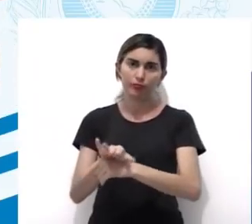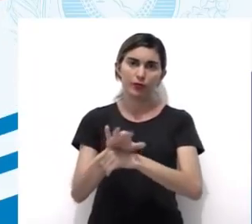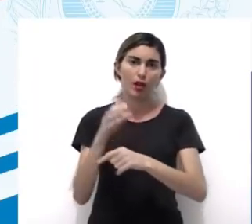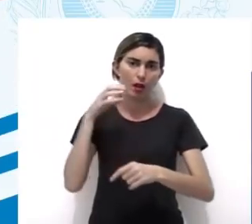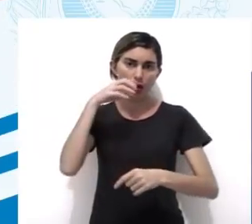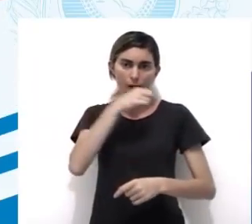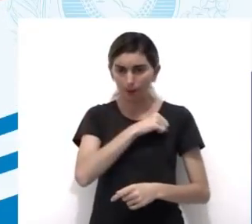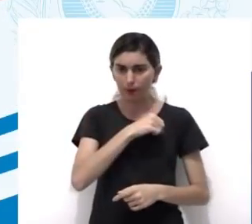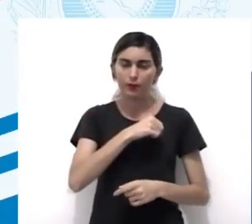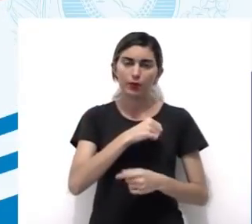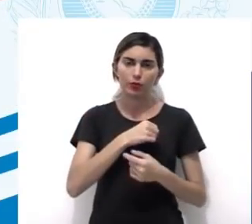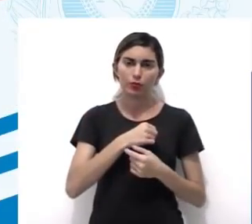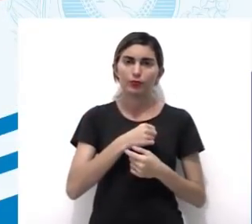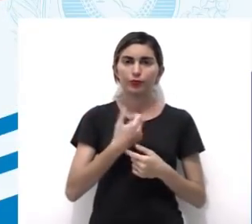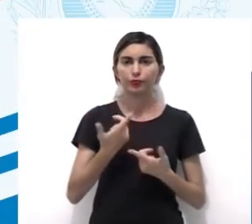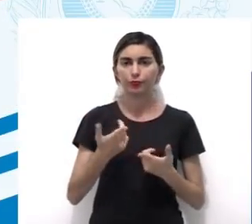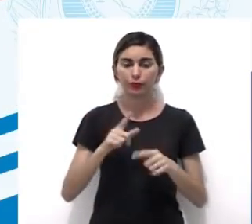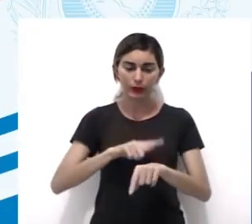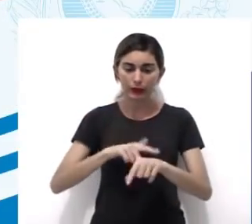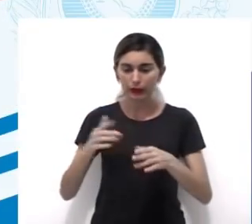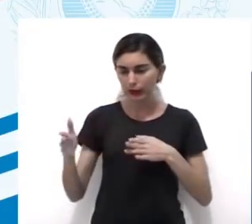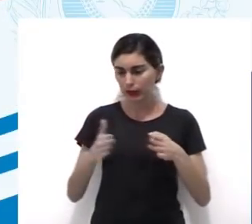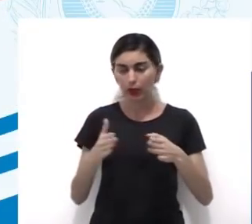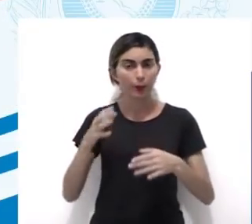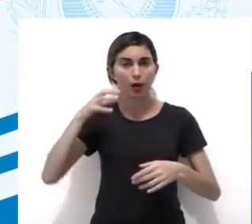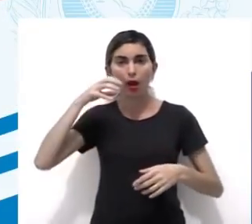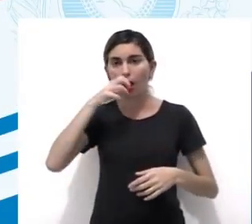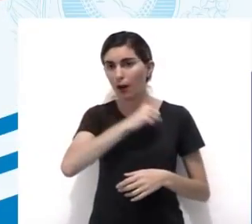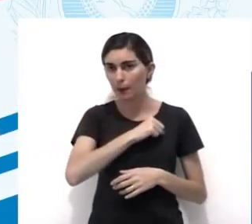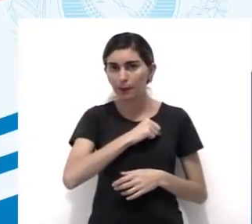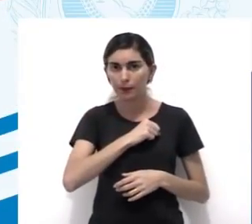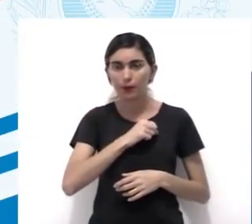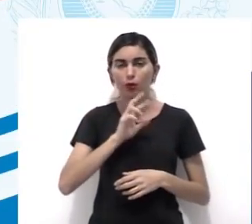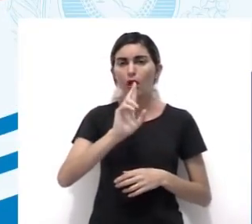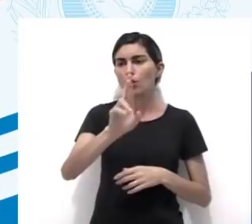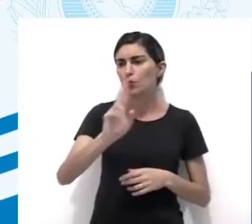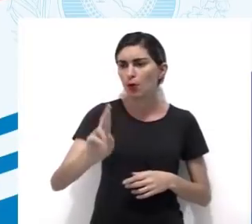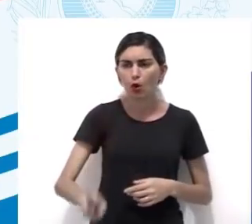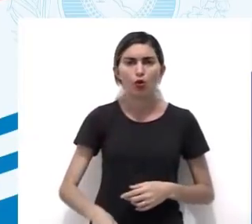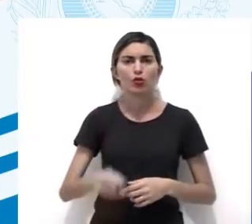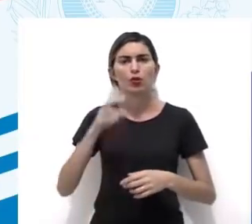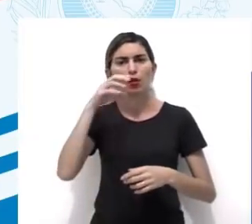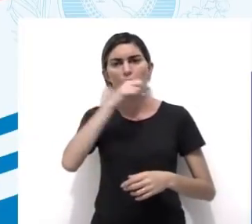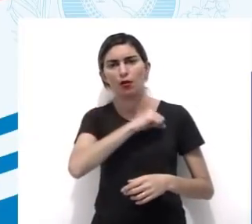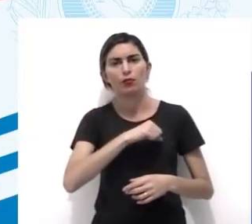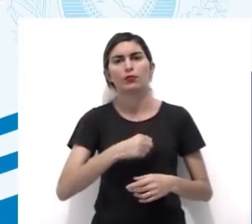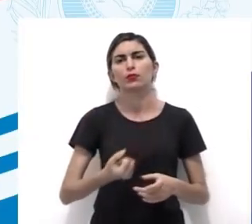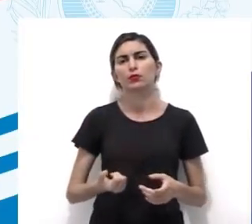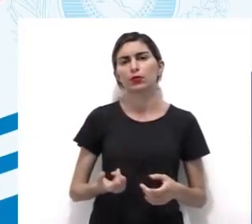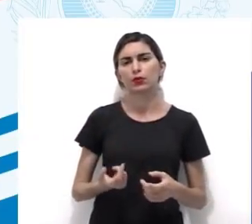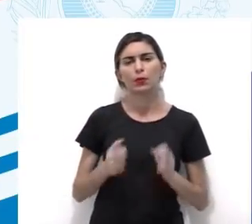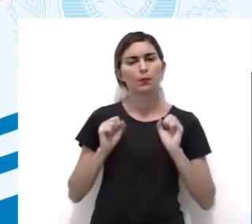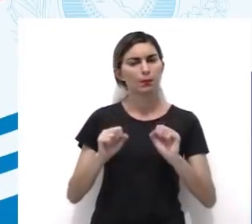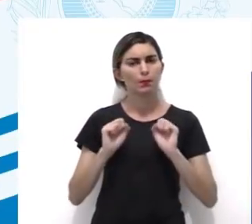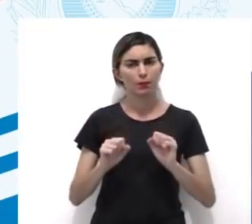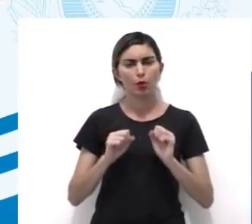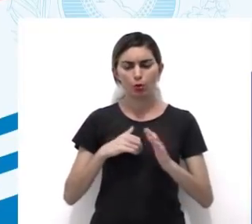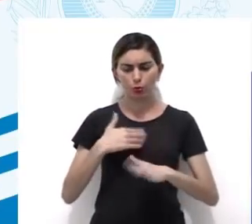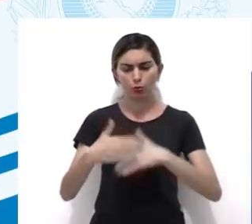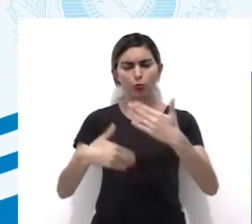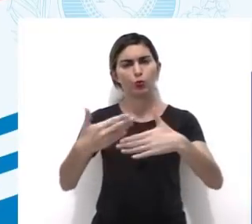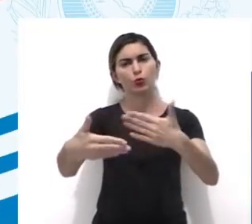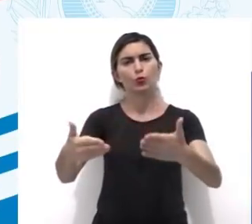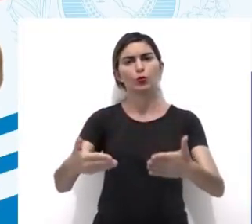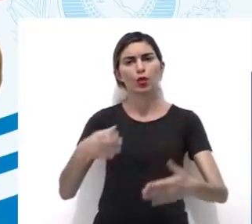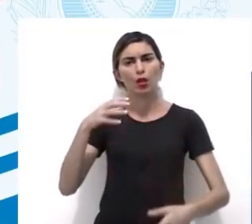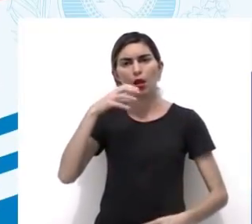mais rápidos, que tornam esses tempos mais rápidos, tempos de respostas mais rápidos, e aí a gente pode ter um andamento